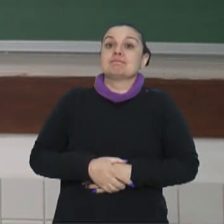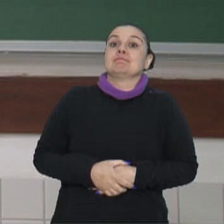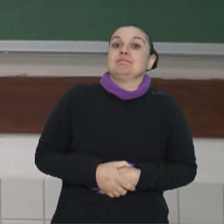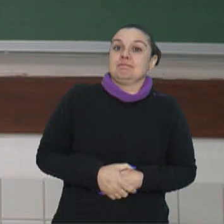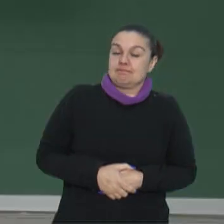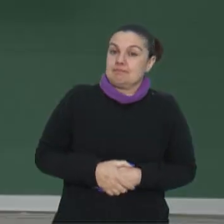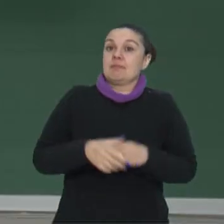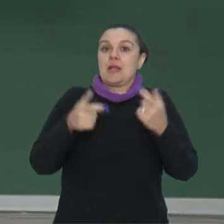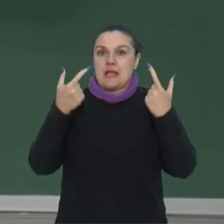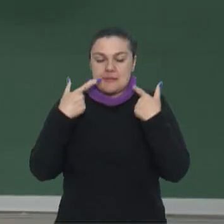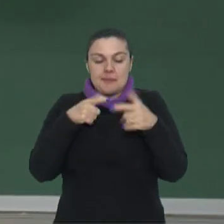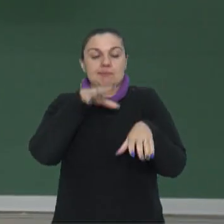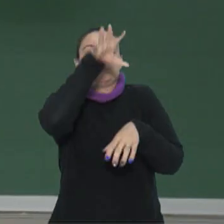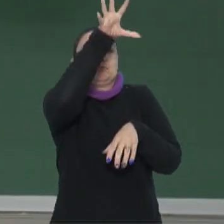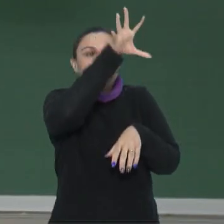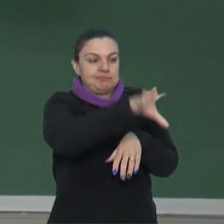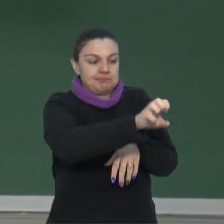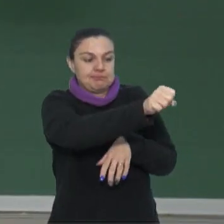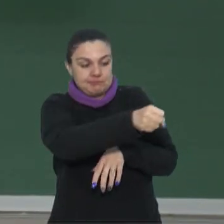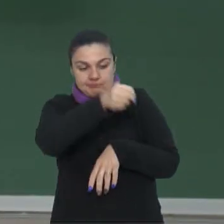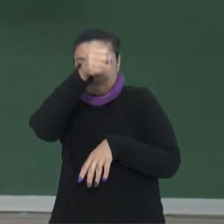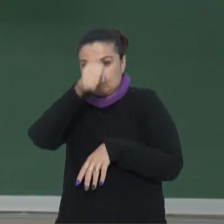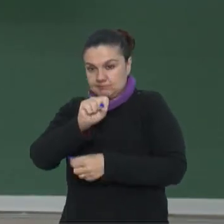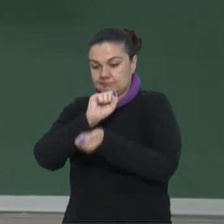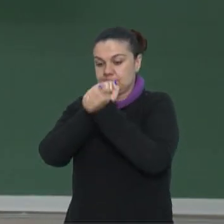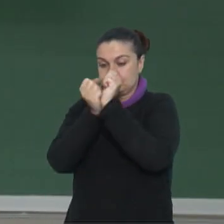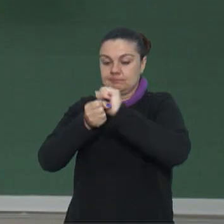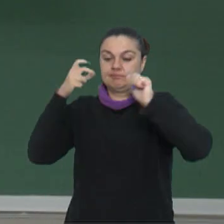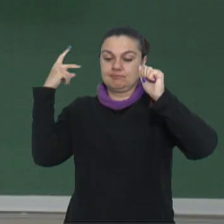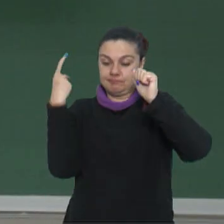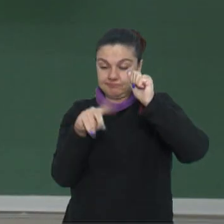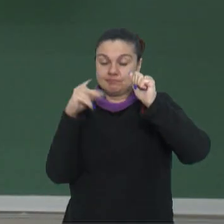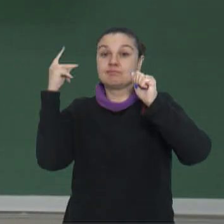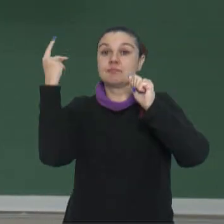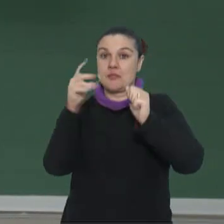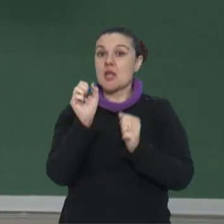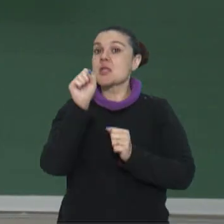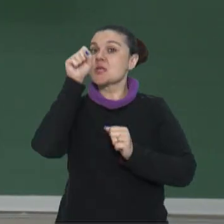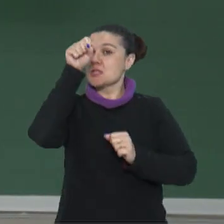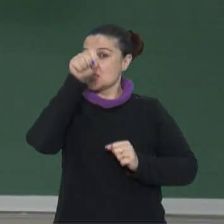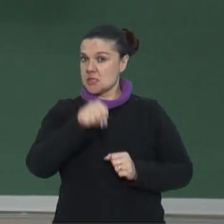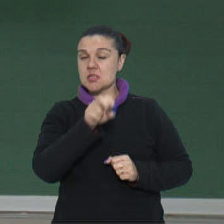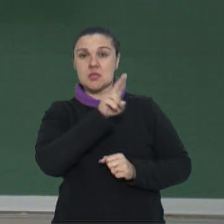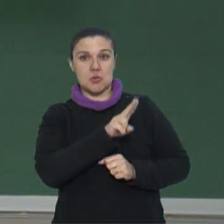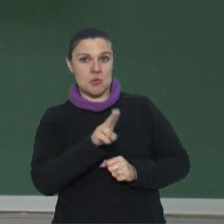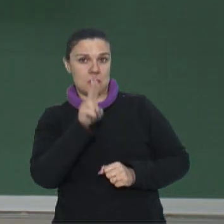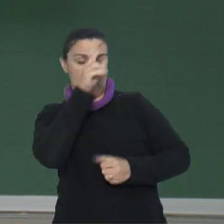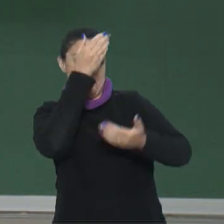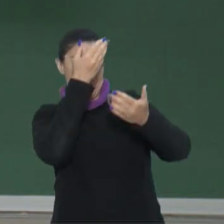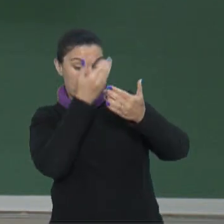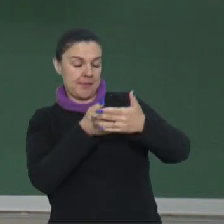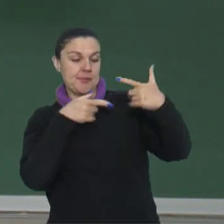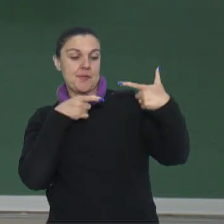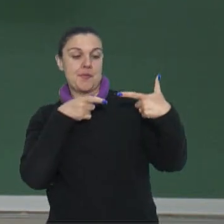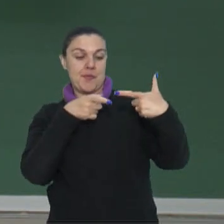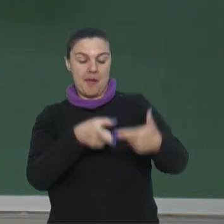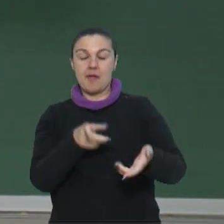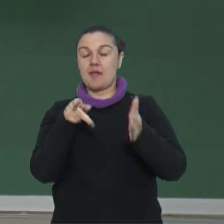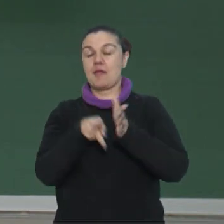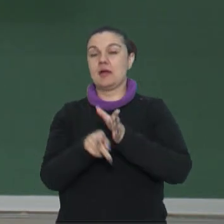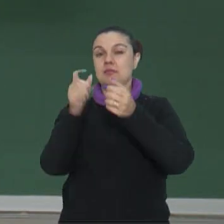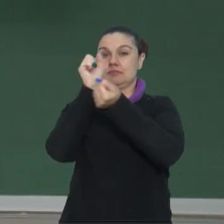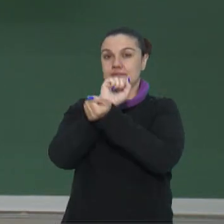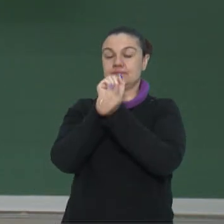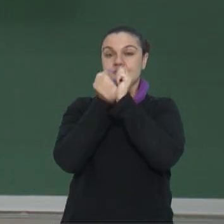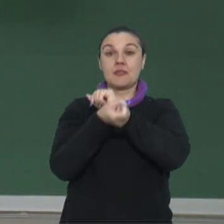passagem, são escravagistas, né? Utilizavam escravos escravizados para o trabalho, para diversas profissões, como também